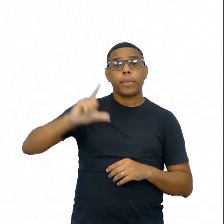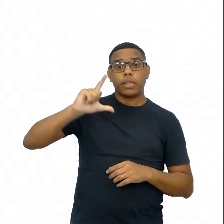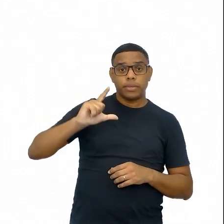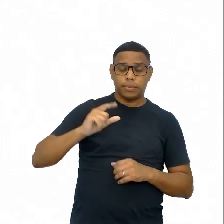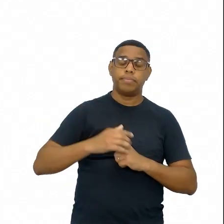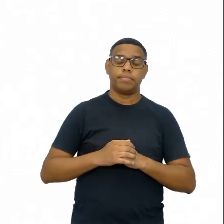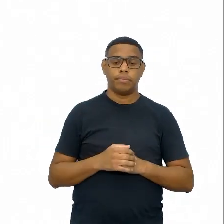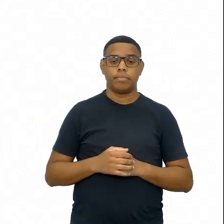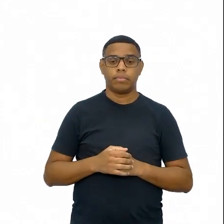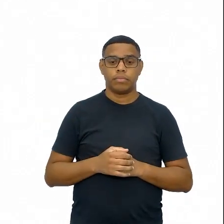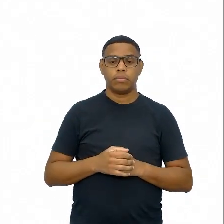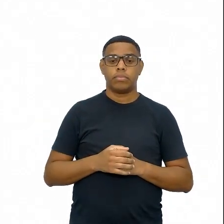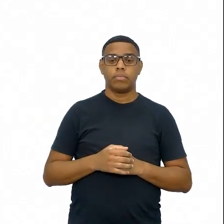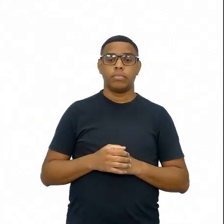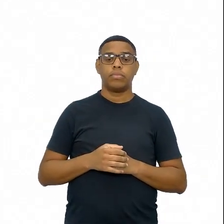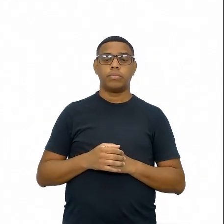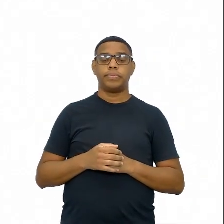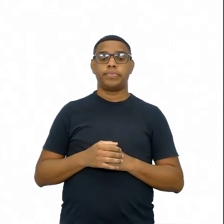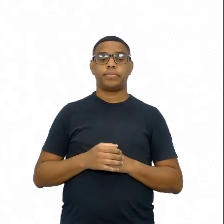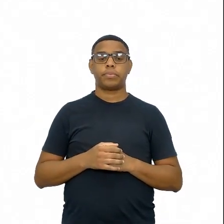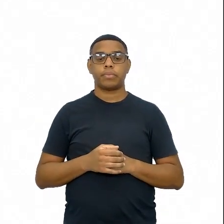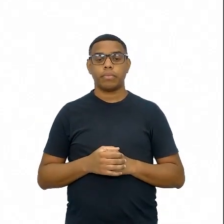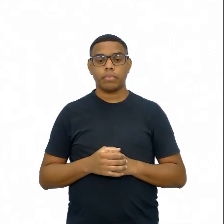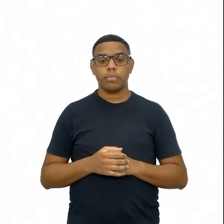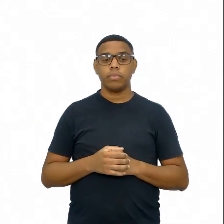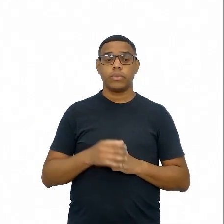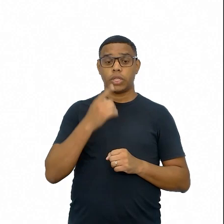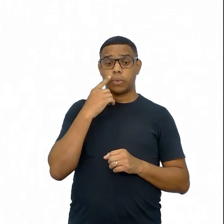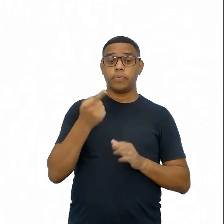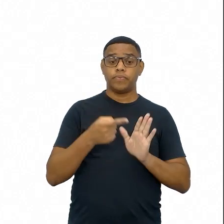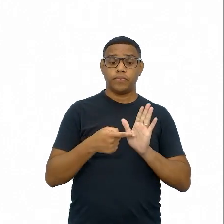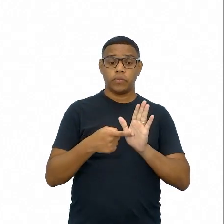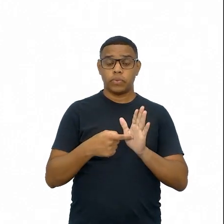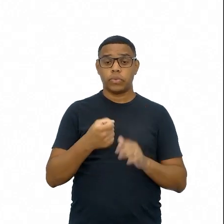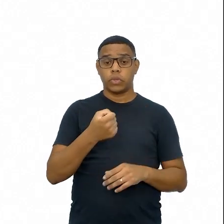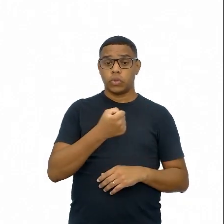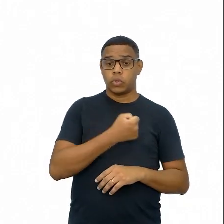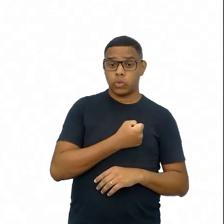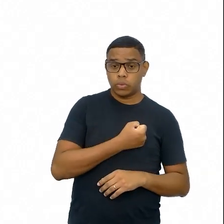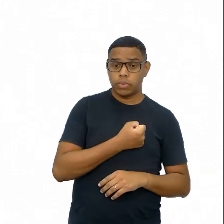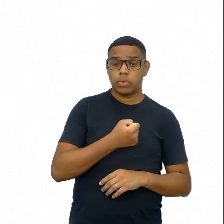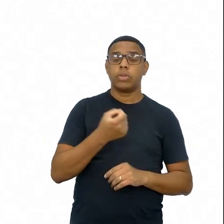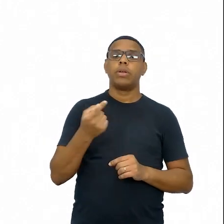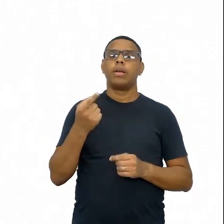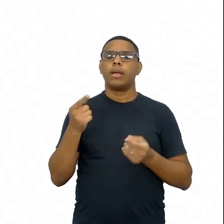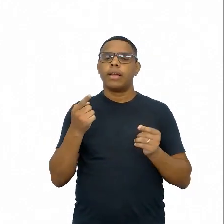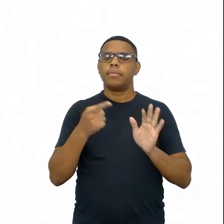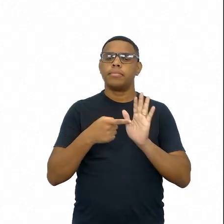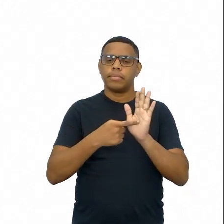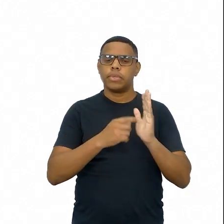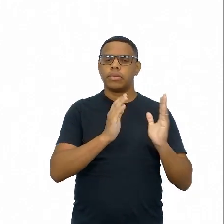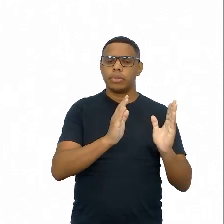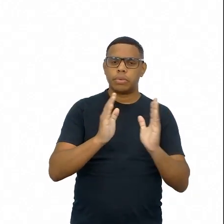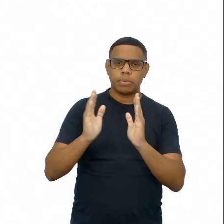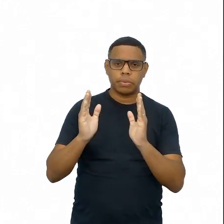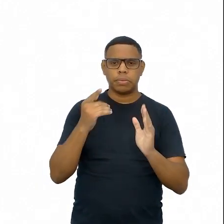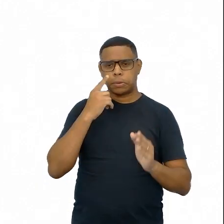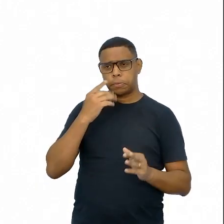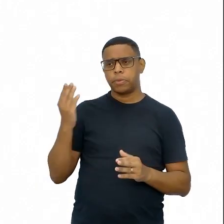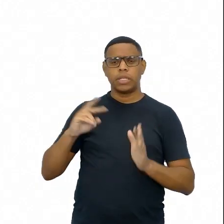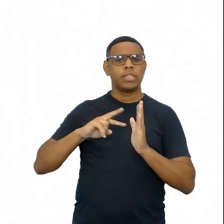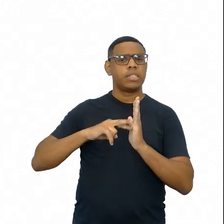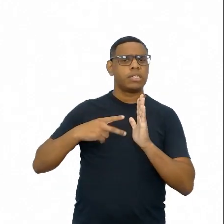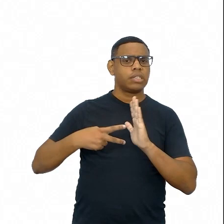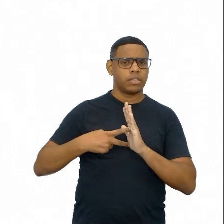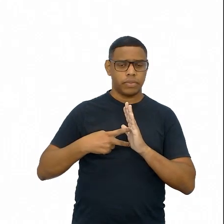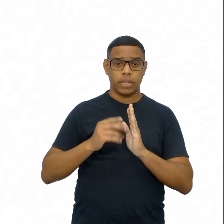Então, em relação aos distratores apresentados, eles são os números que aparecem no quadro, o que significa